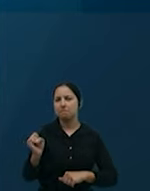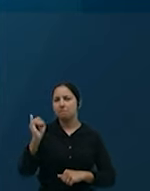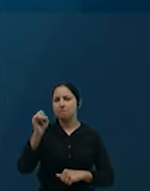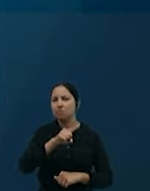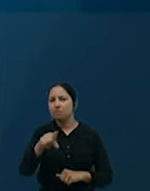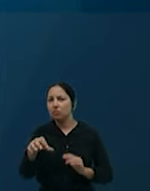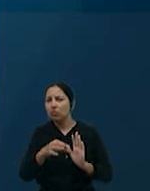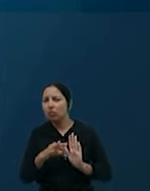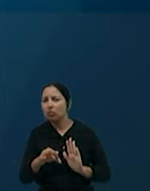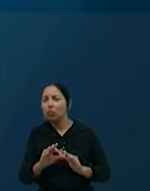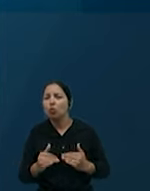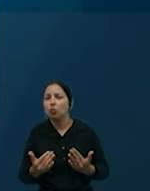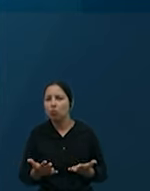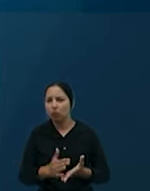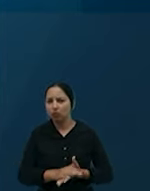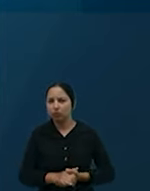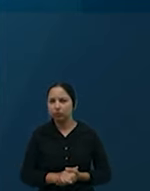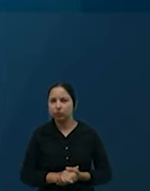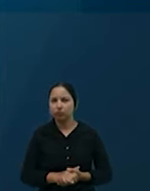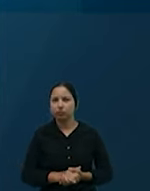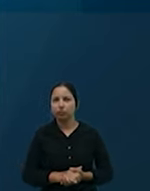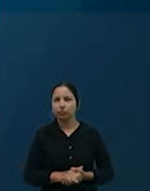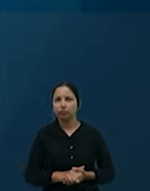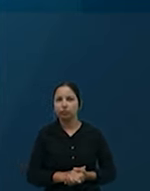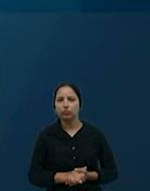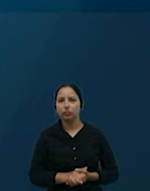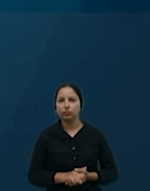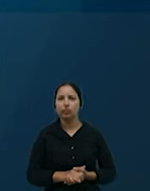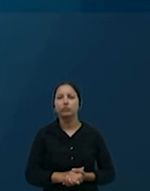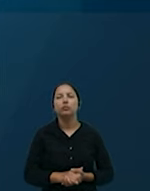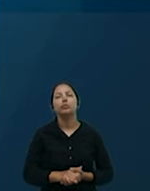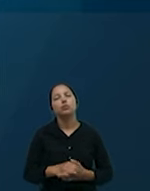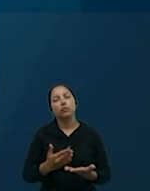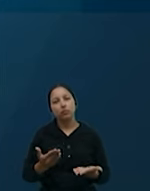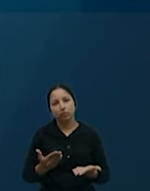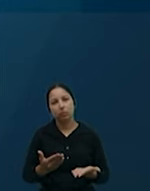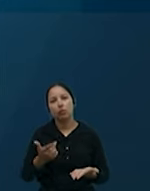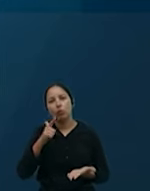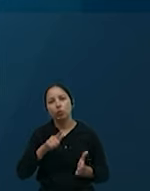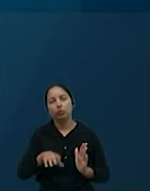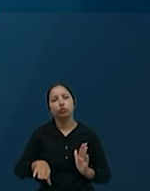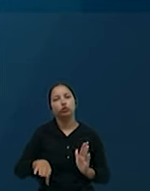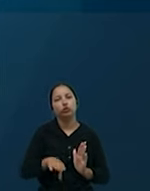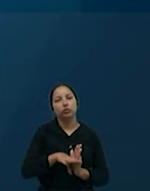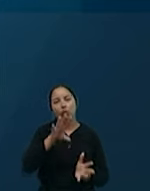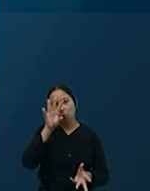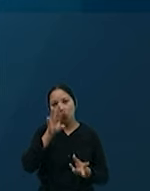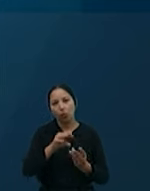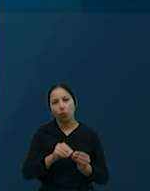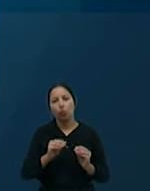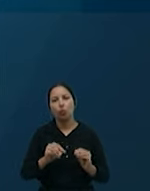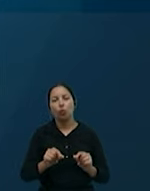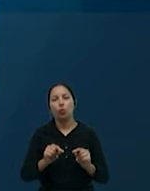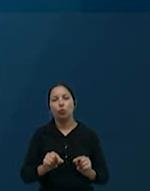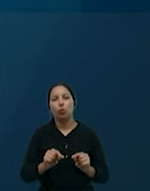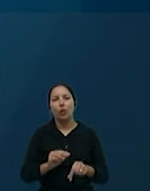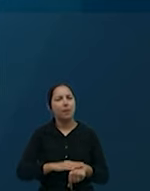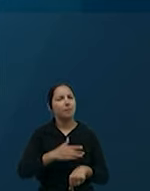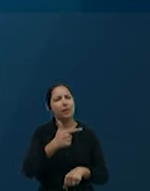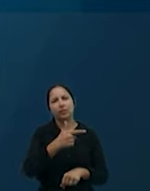corte, nós chegaremos facilmente à conclusão de que há mais de 25 anos